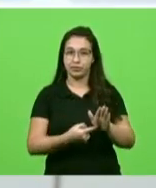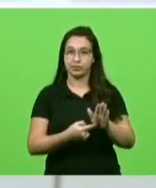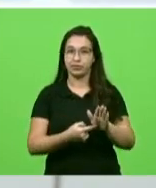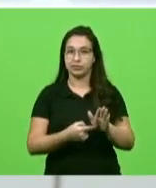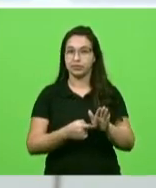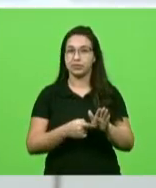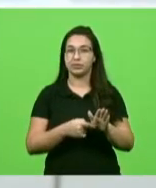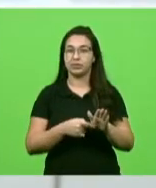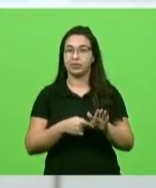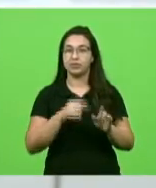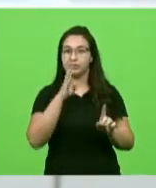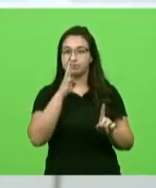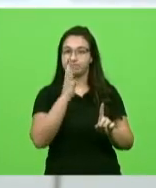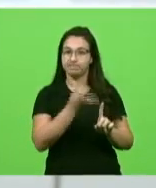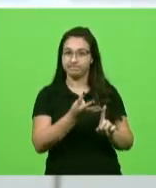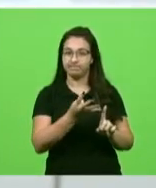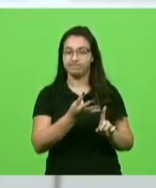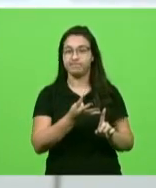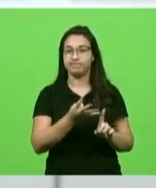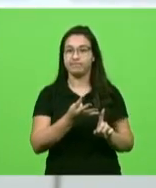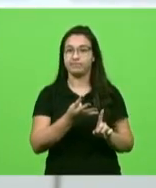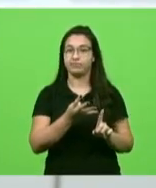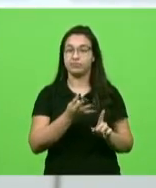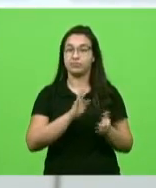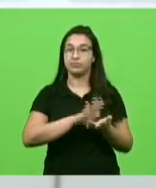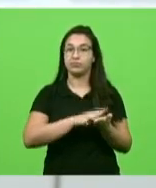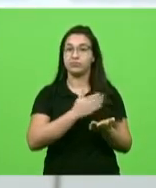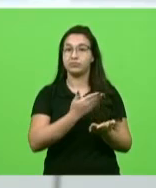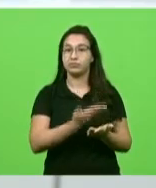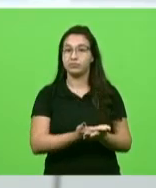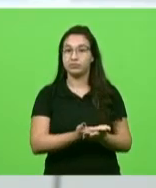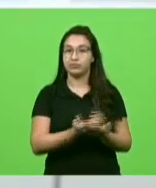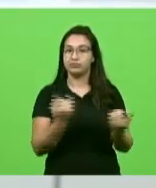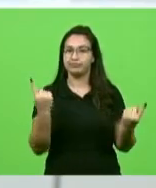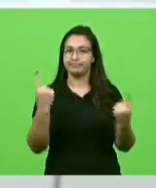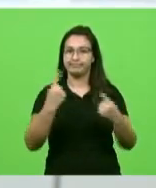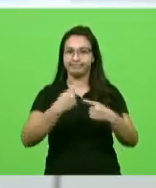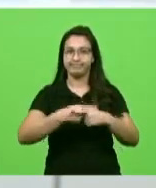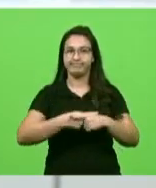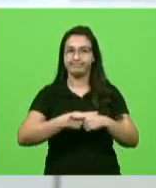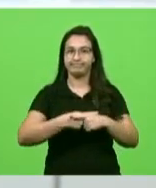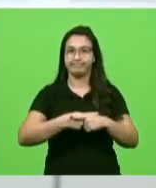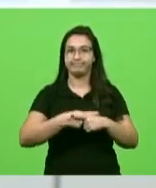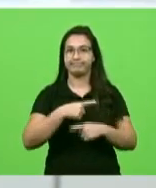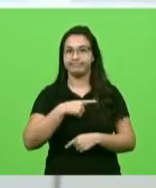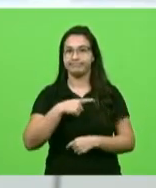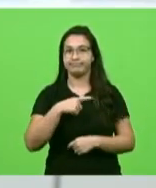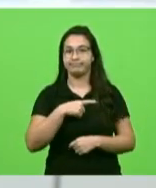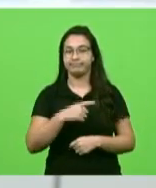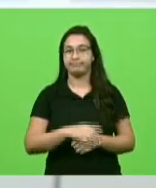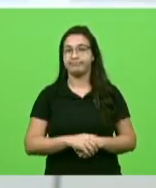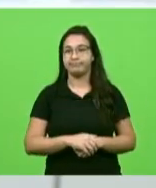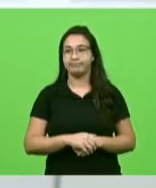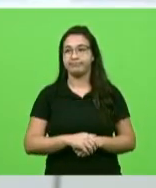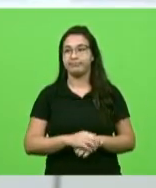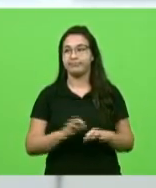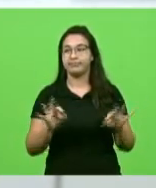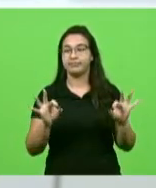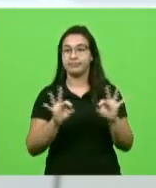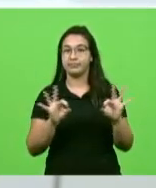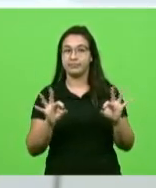sou acusado preso traduz resultados contraditórios não há suficientemente